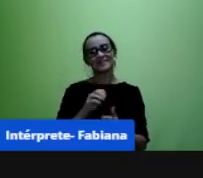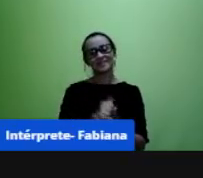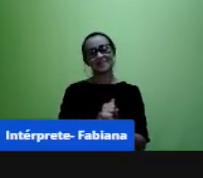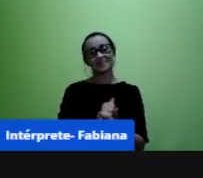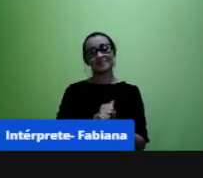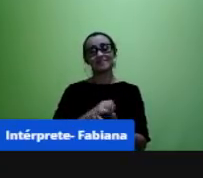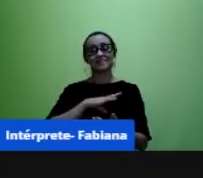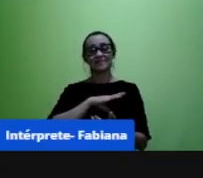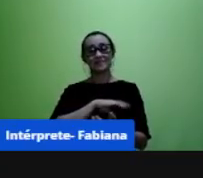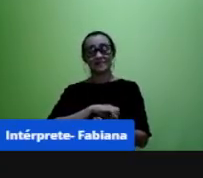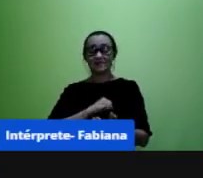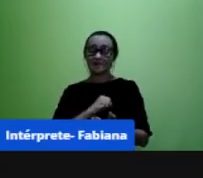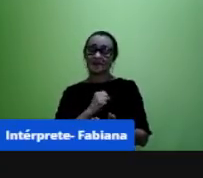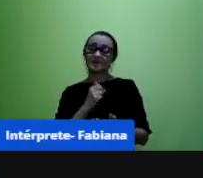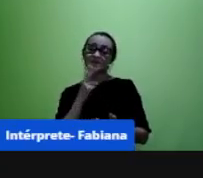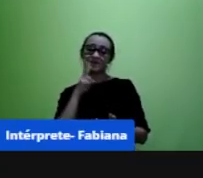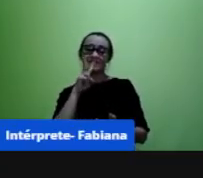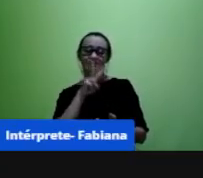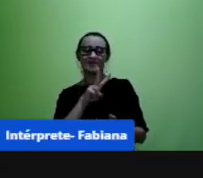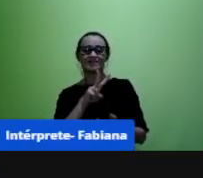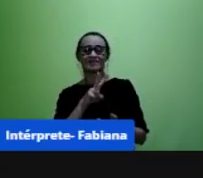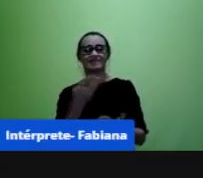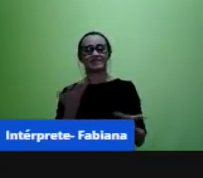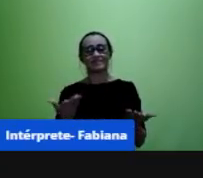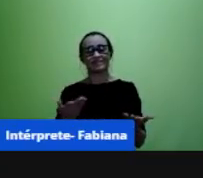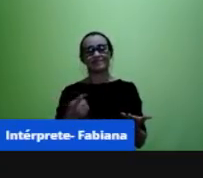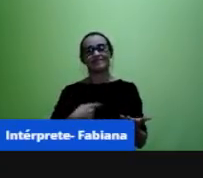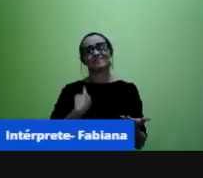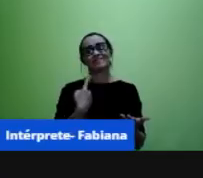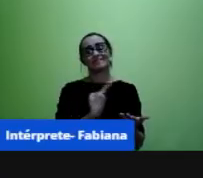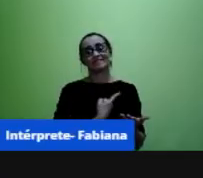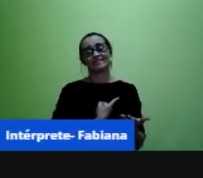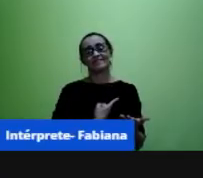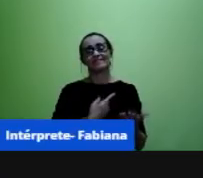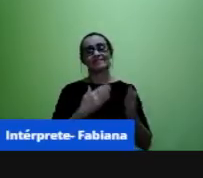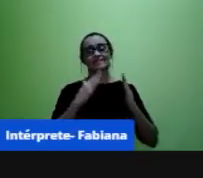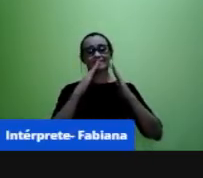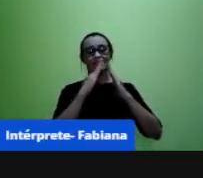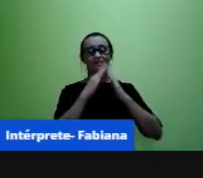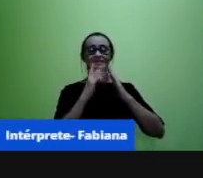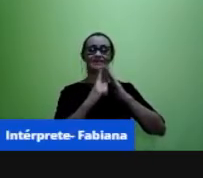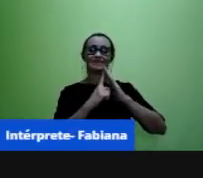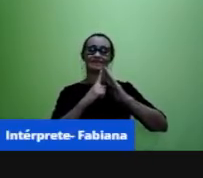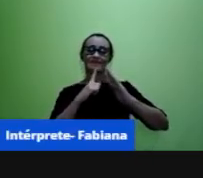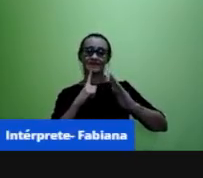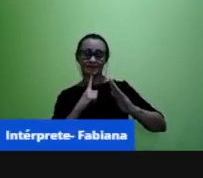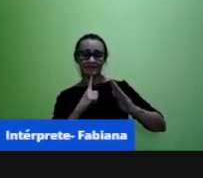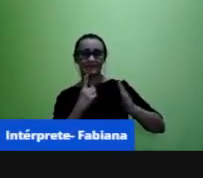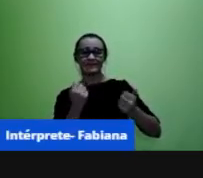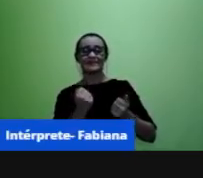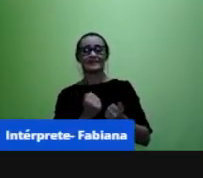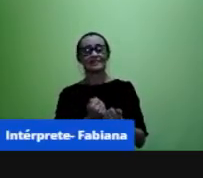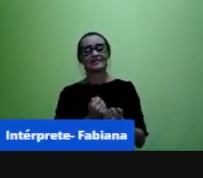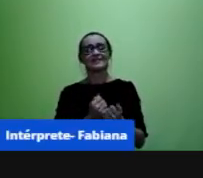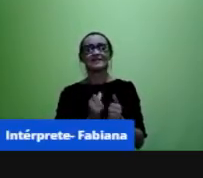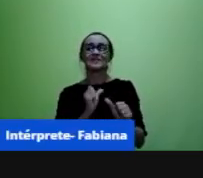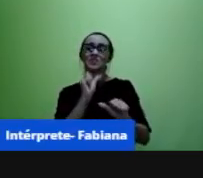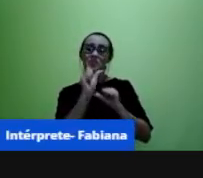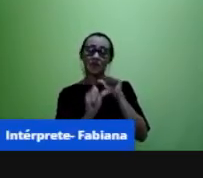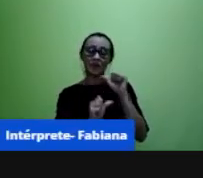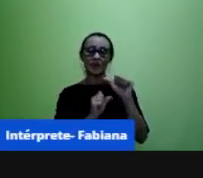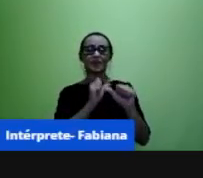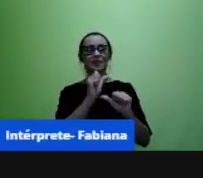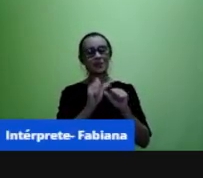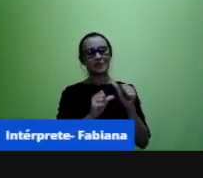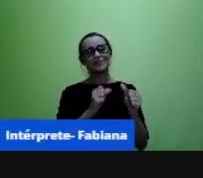né? Como estamos quarentena, dentro de casa, multitarefas, né? Então, ao invés de precisar colocar a cara aqui todos os dias, eu consigo